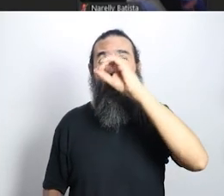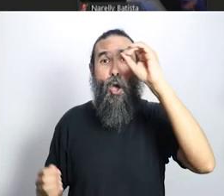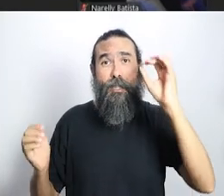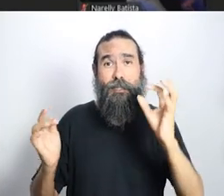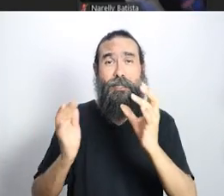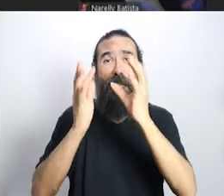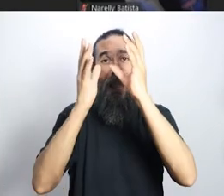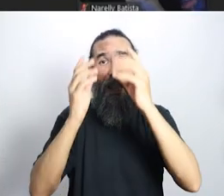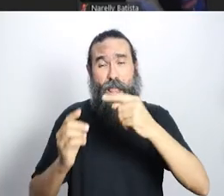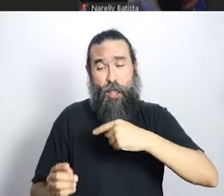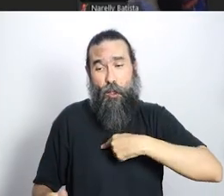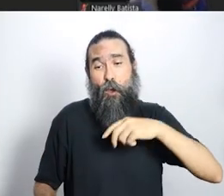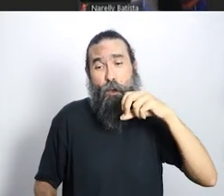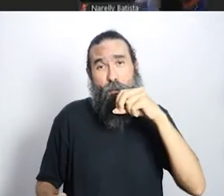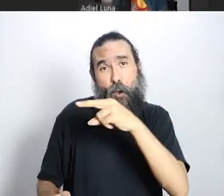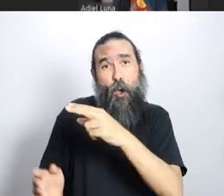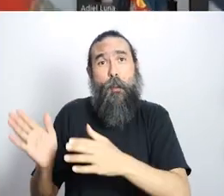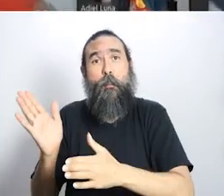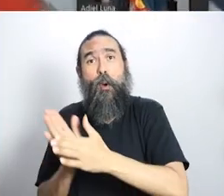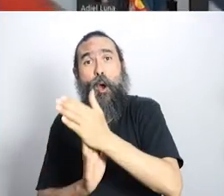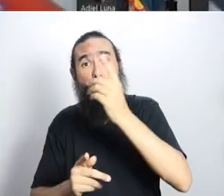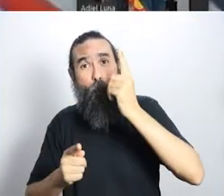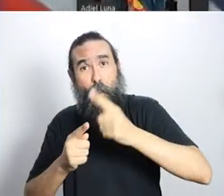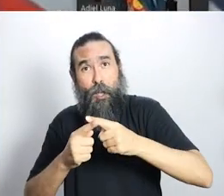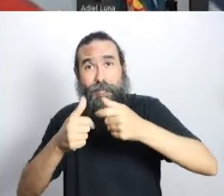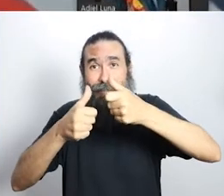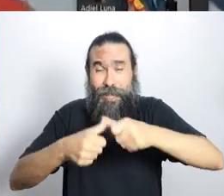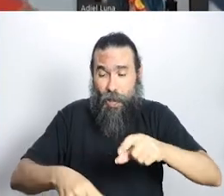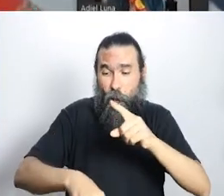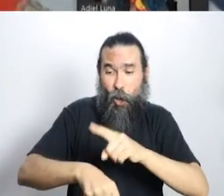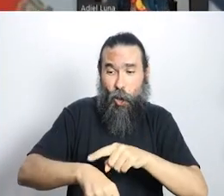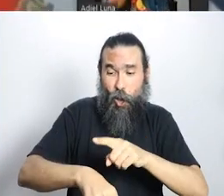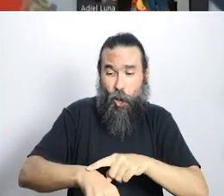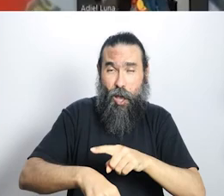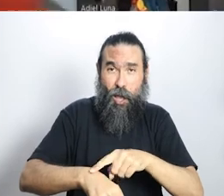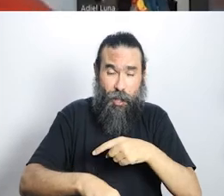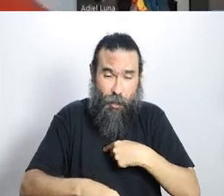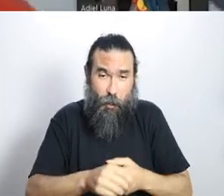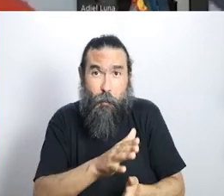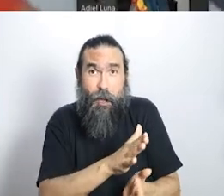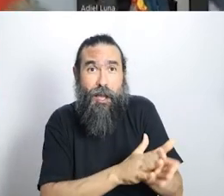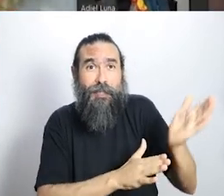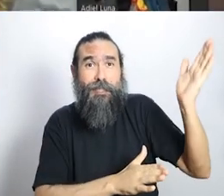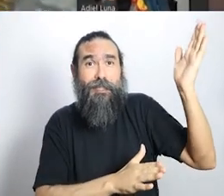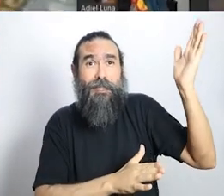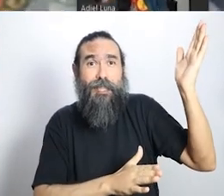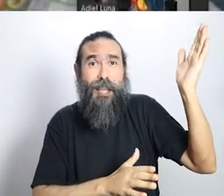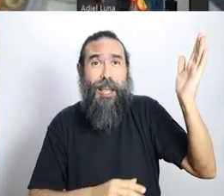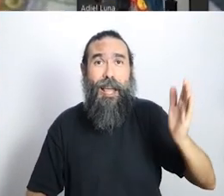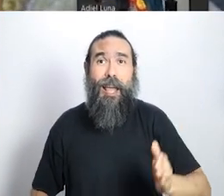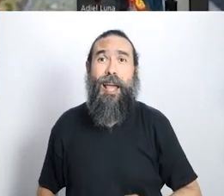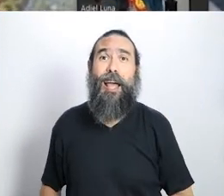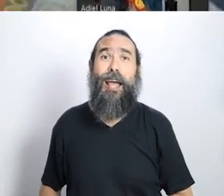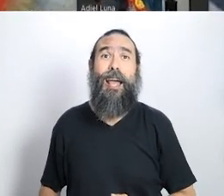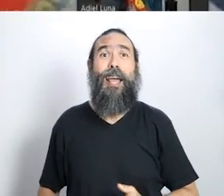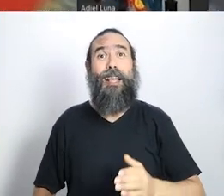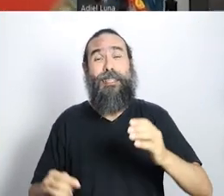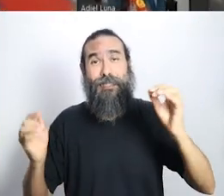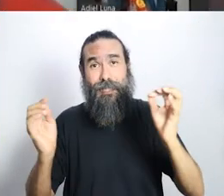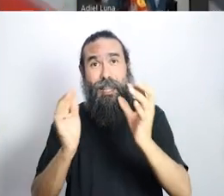Janteira, eu já vou embora, porque está na hora da minha partida.